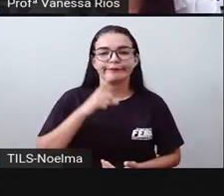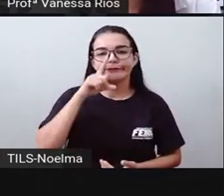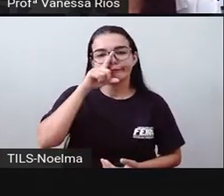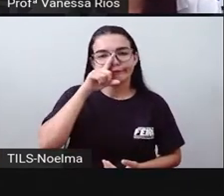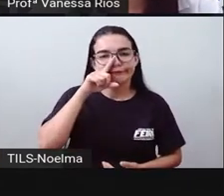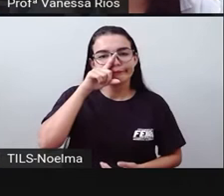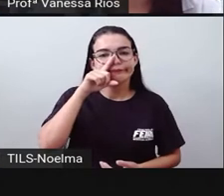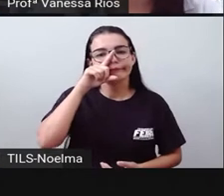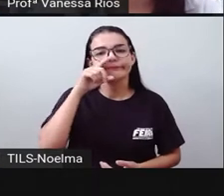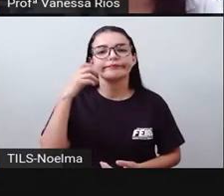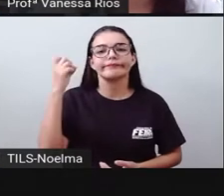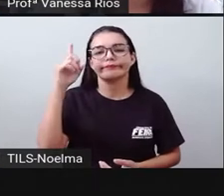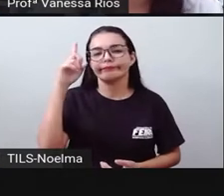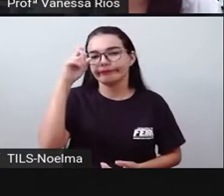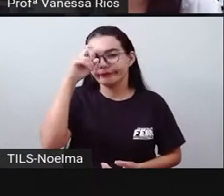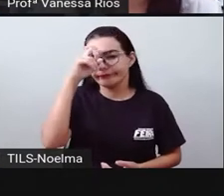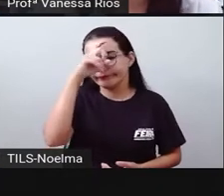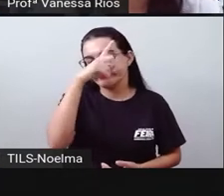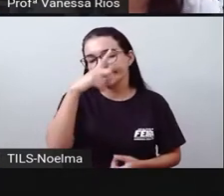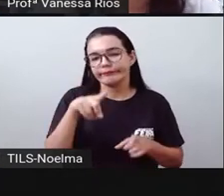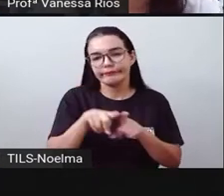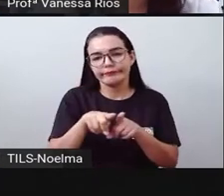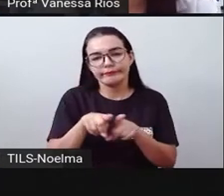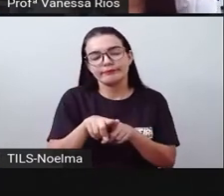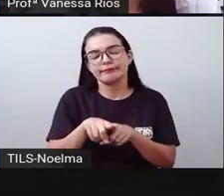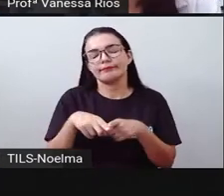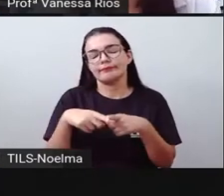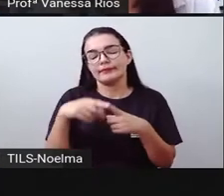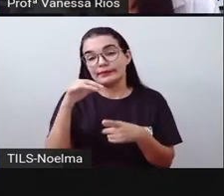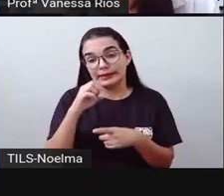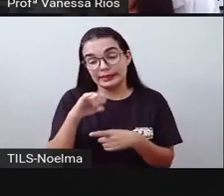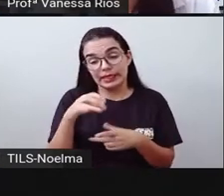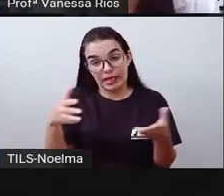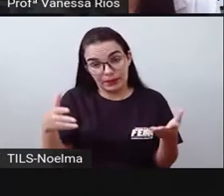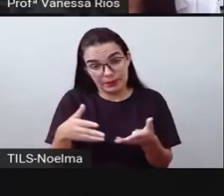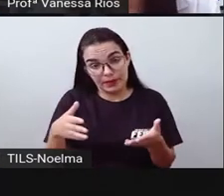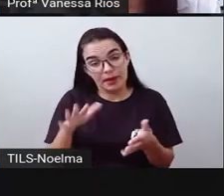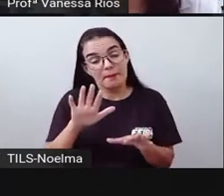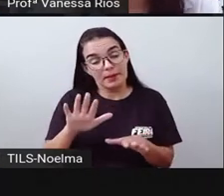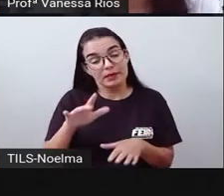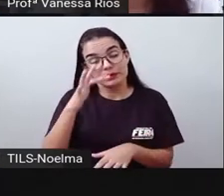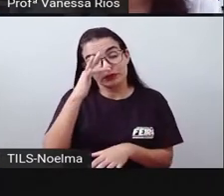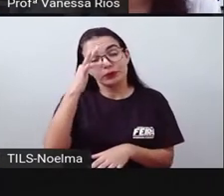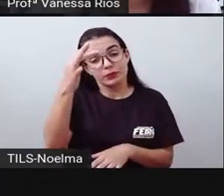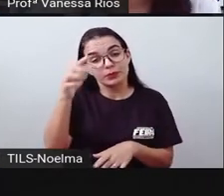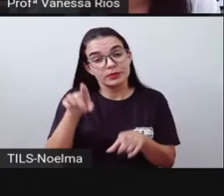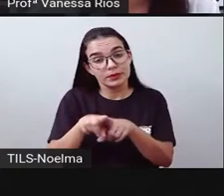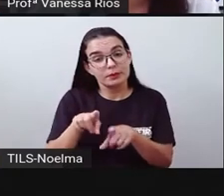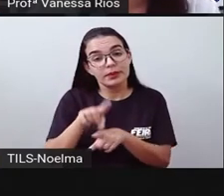gente grandes dificuldades, tanto no presente quanto dificuldades para o nosso futuro.